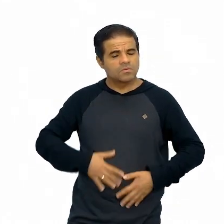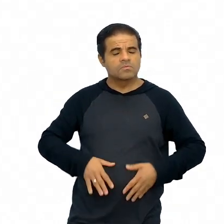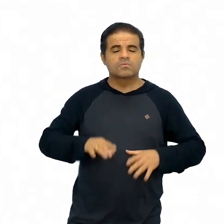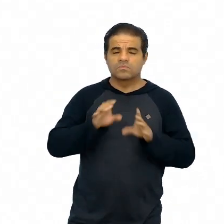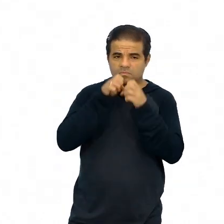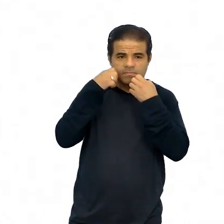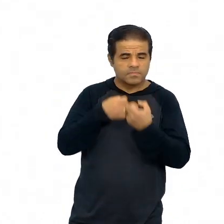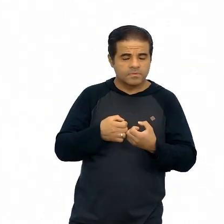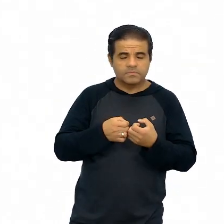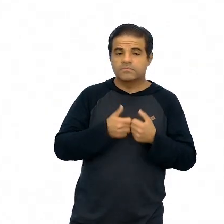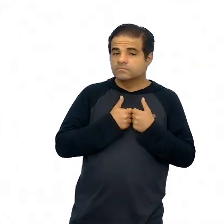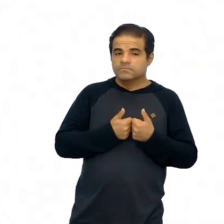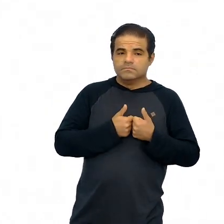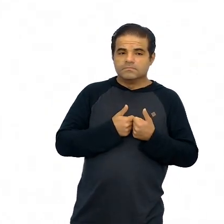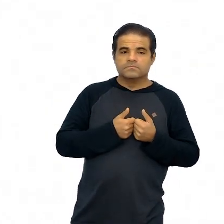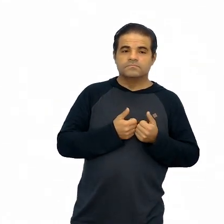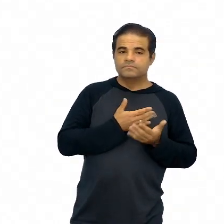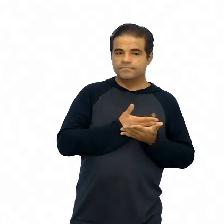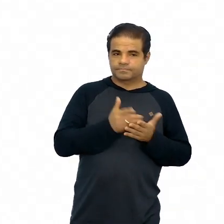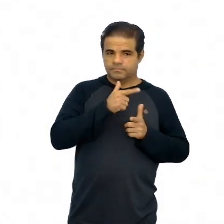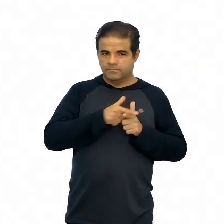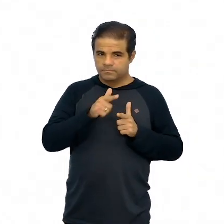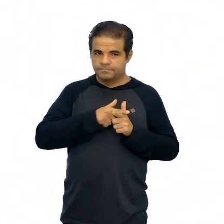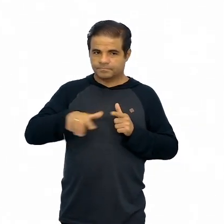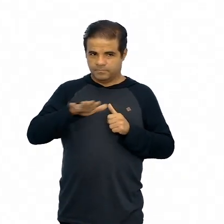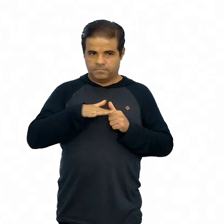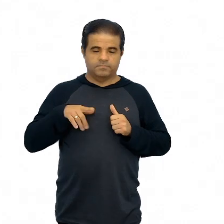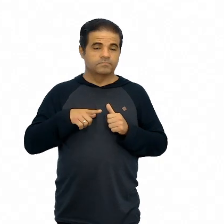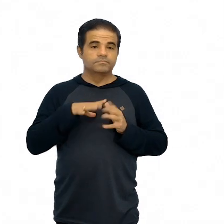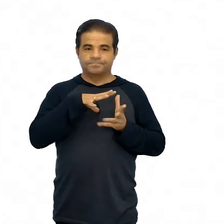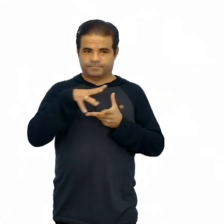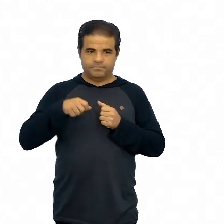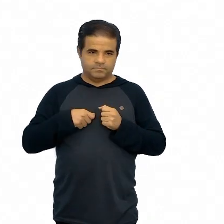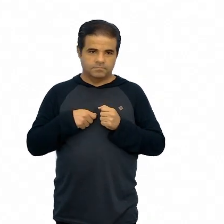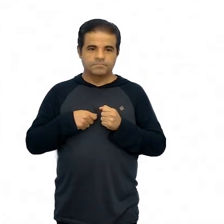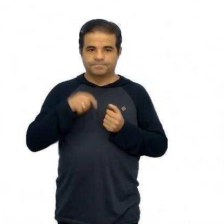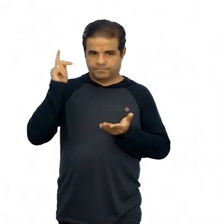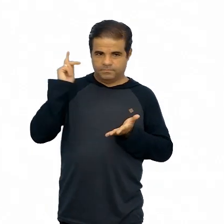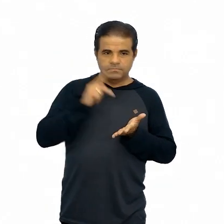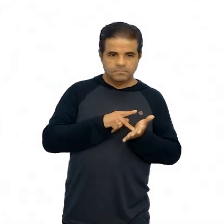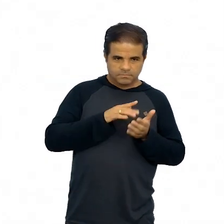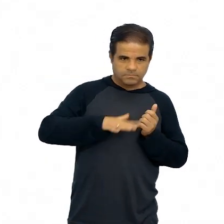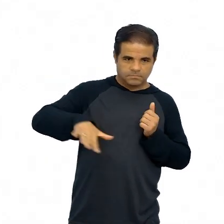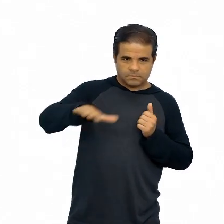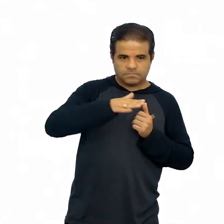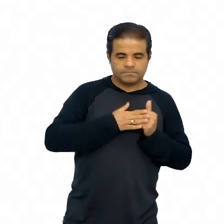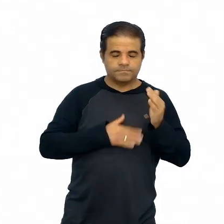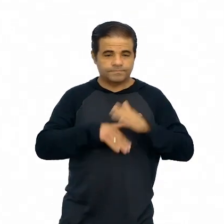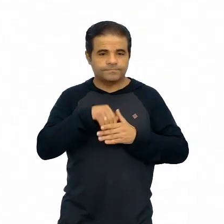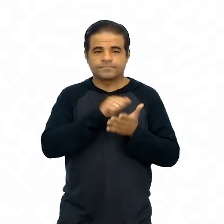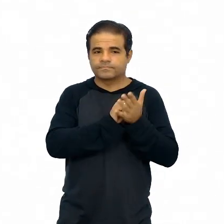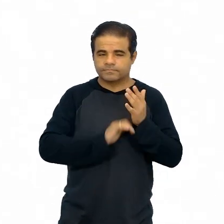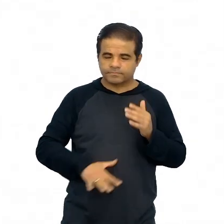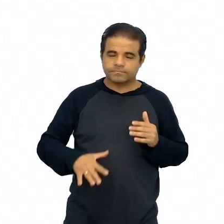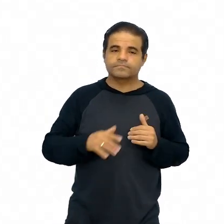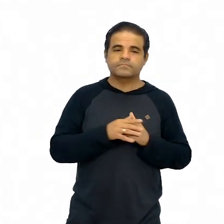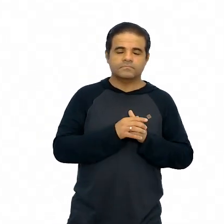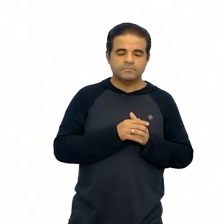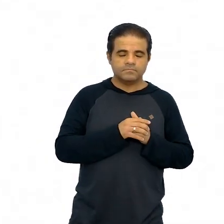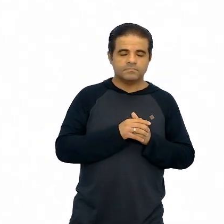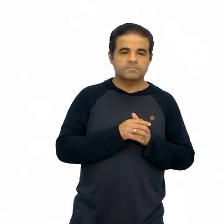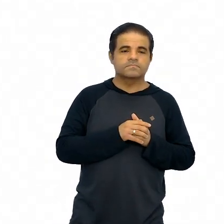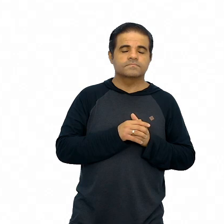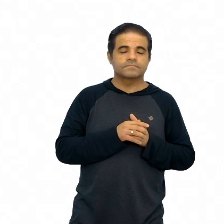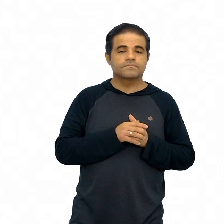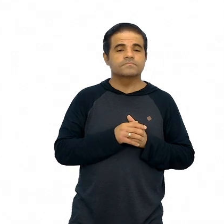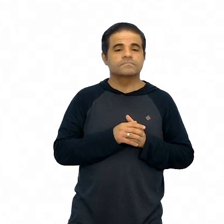equilátero? Beleza? O problema é números reais, raízes não exatas. Tem a atividade da P e